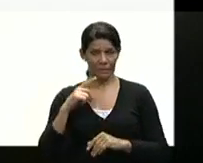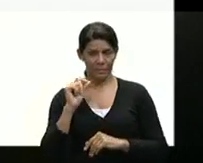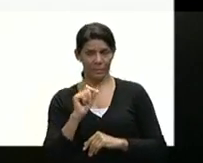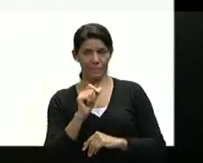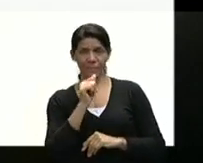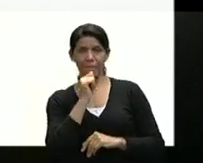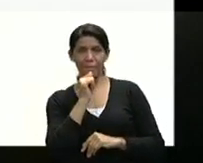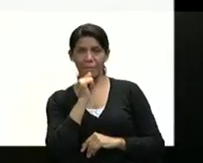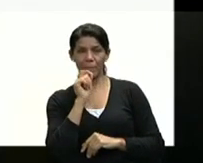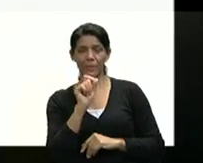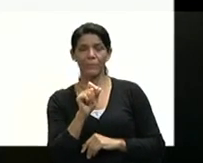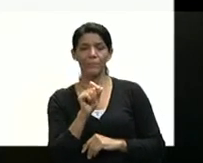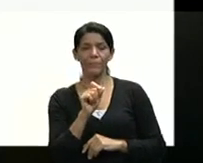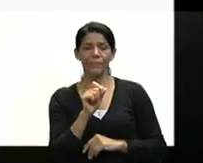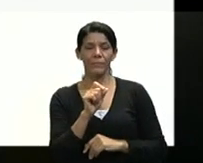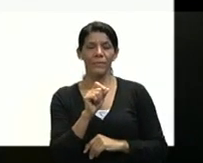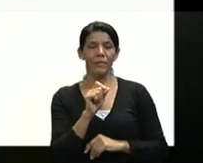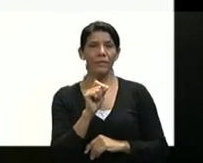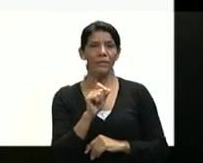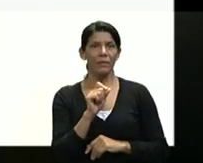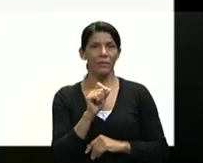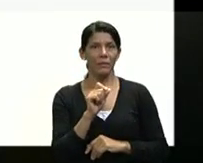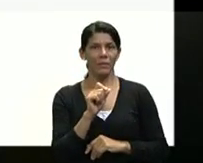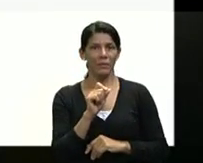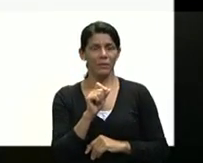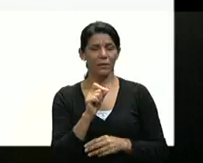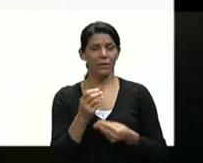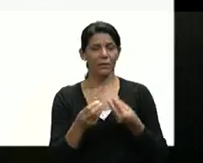temos nessa